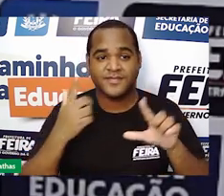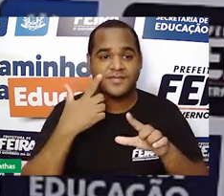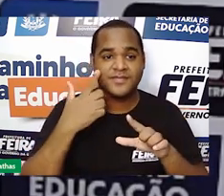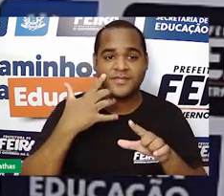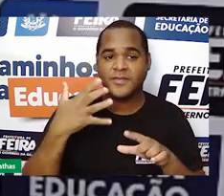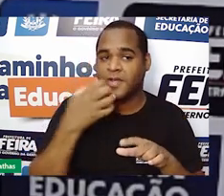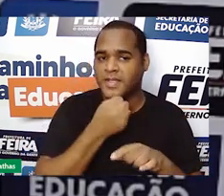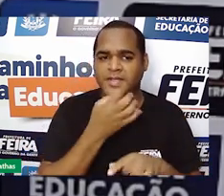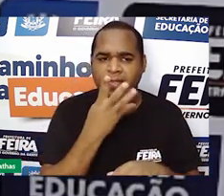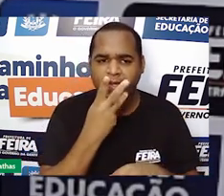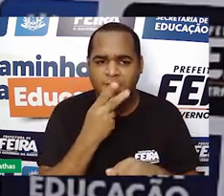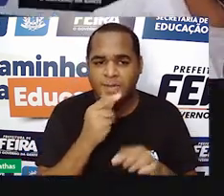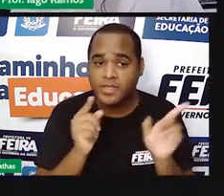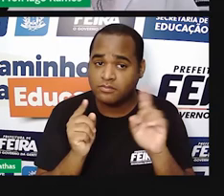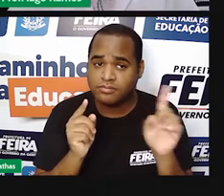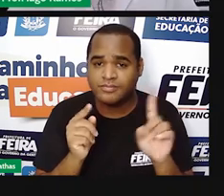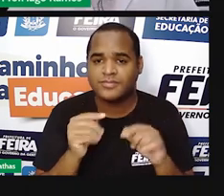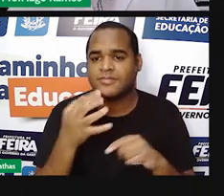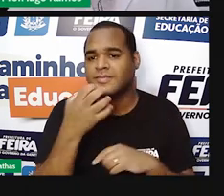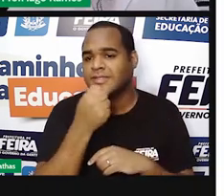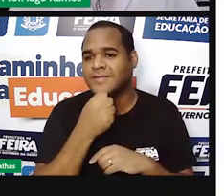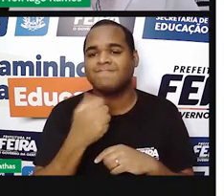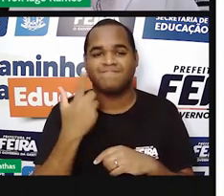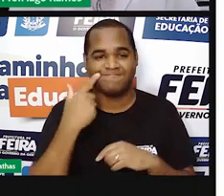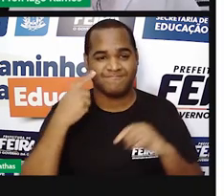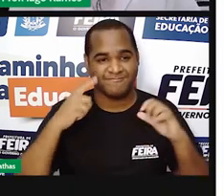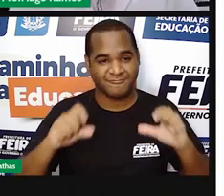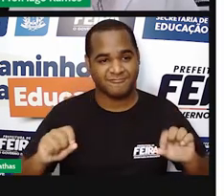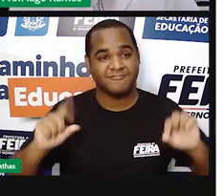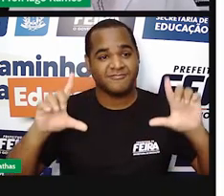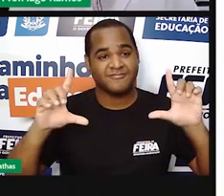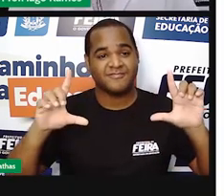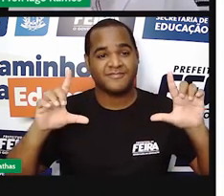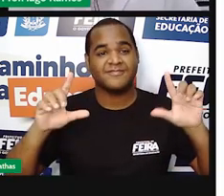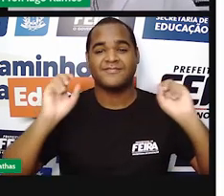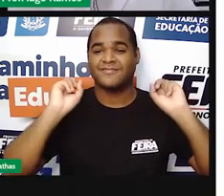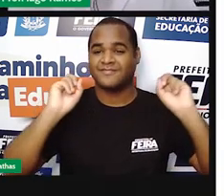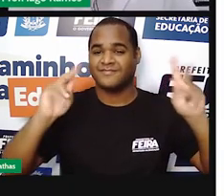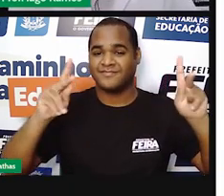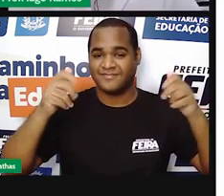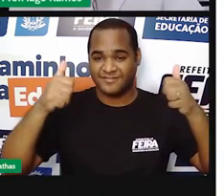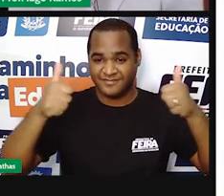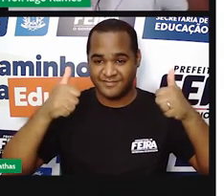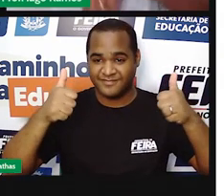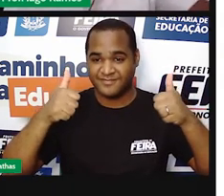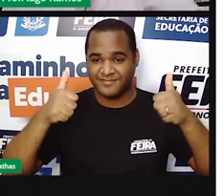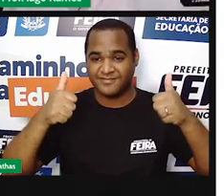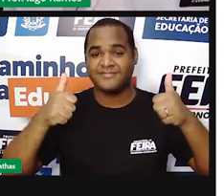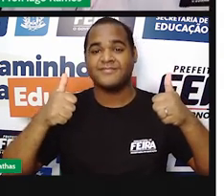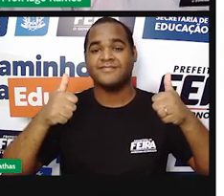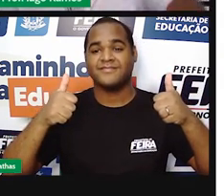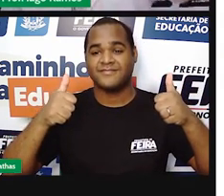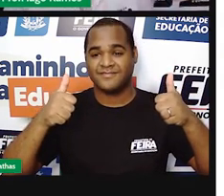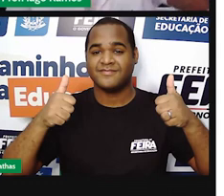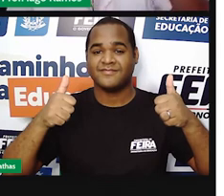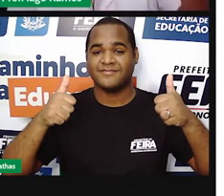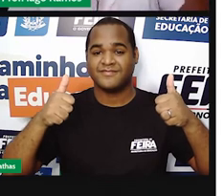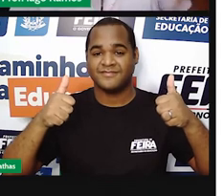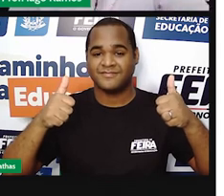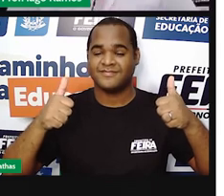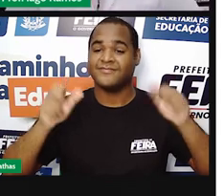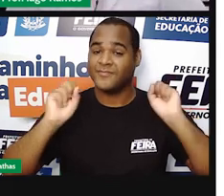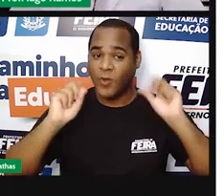coisa ligeirinha olha só Aí a gente já foi ao quadro